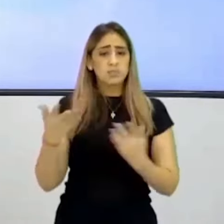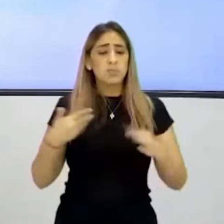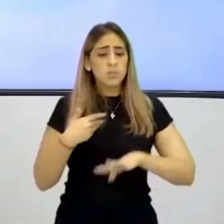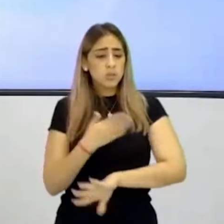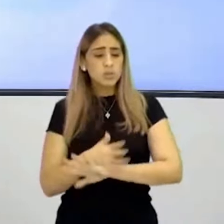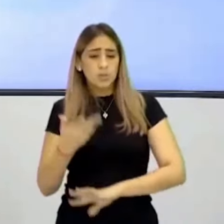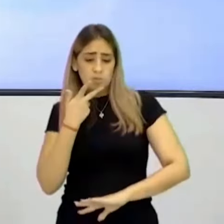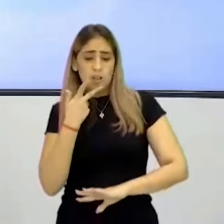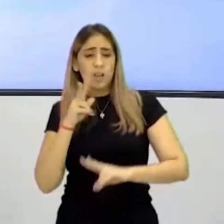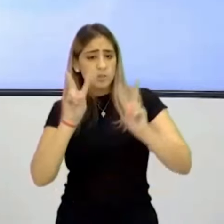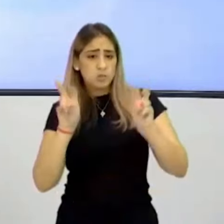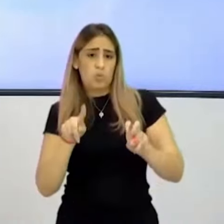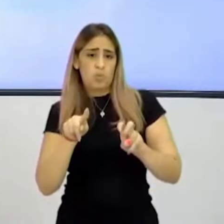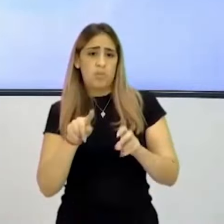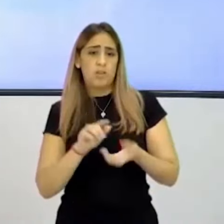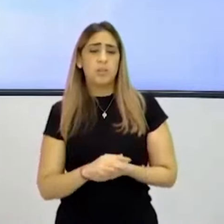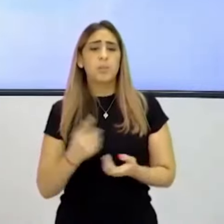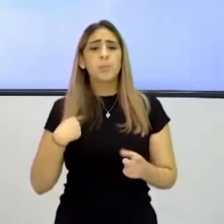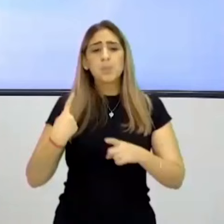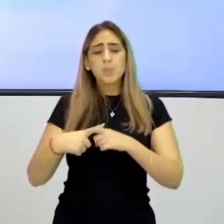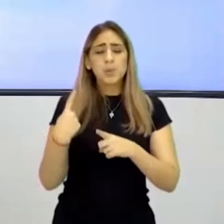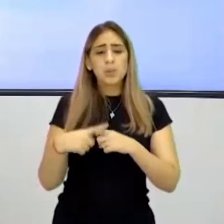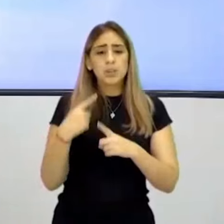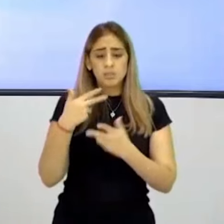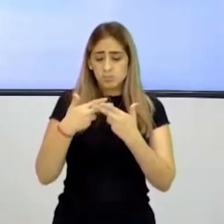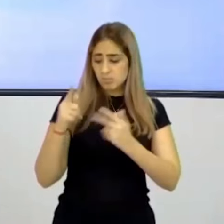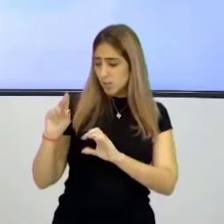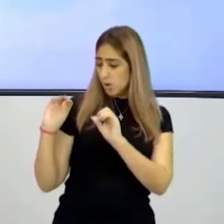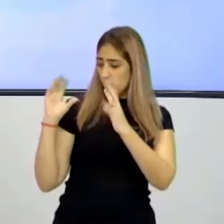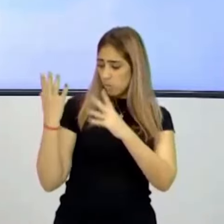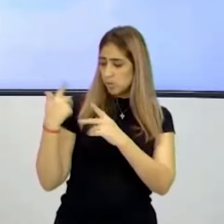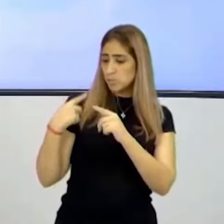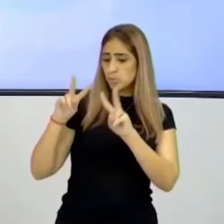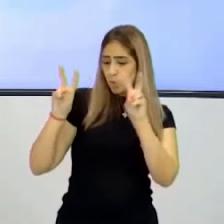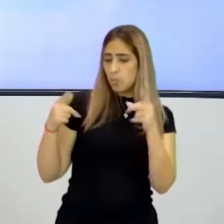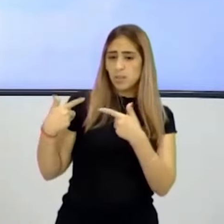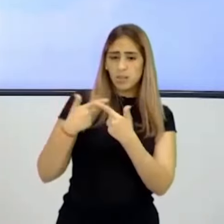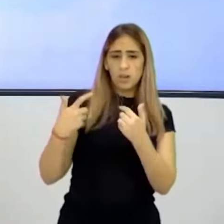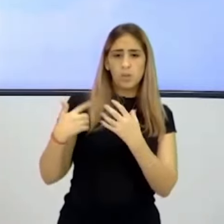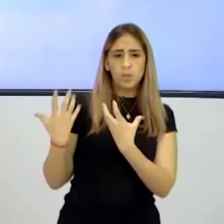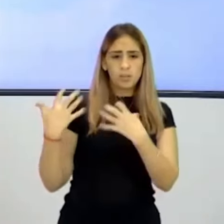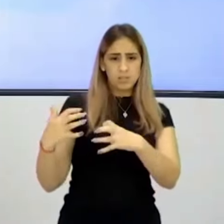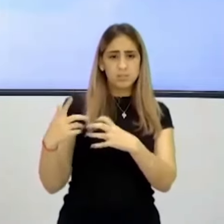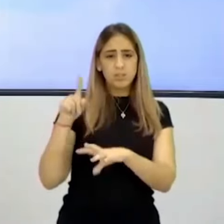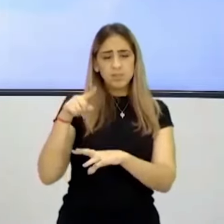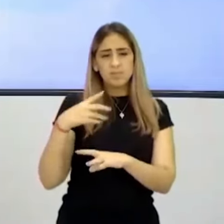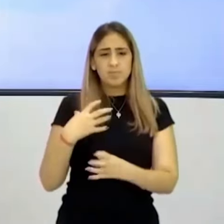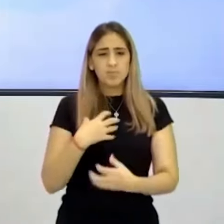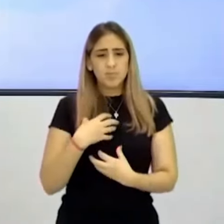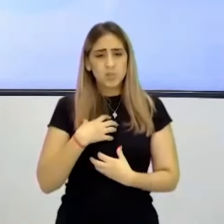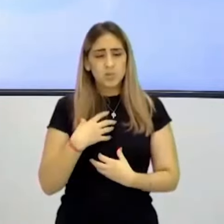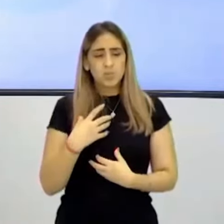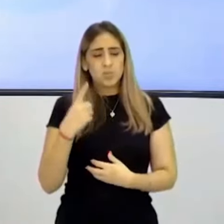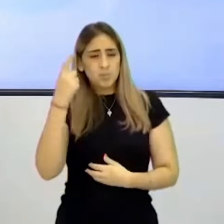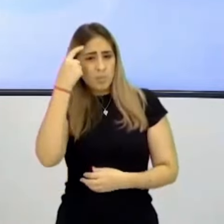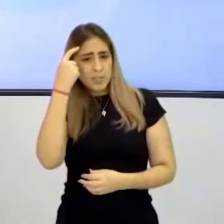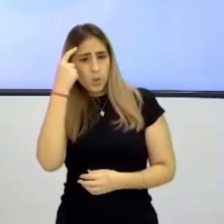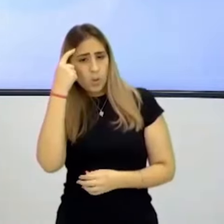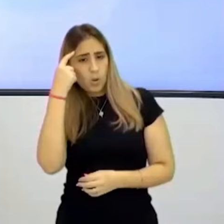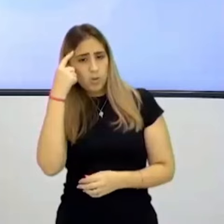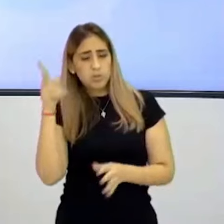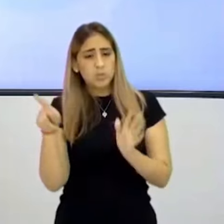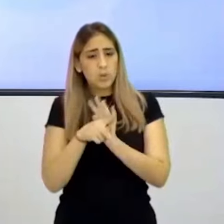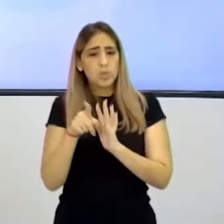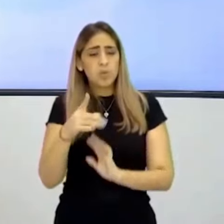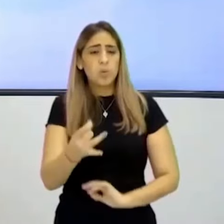falar sobre terrorismo. Porque um dos efeitos do terrorismo é o efeito psicológico do medo. Porque olha